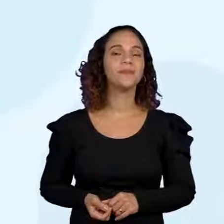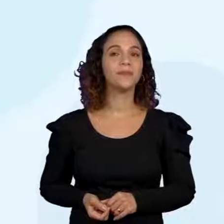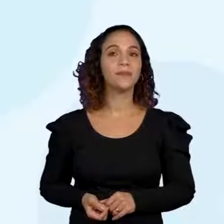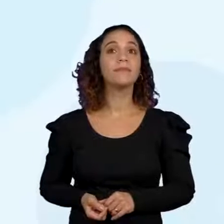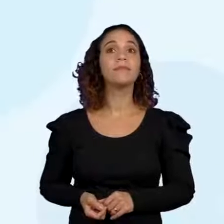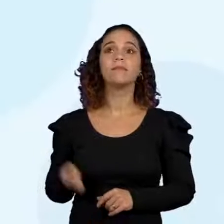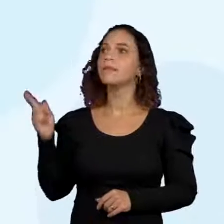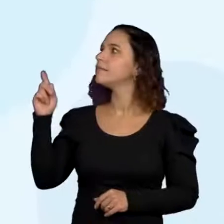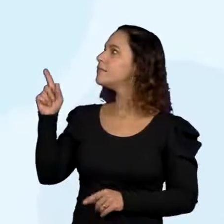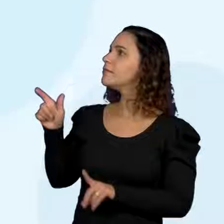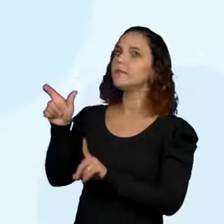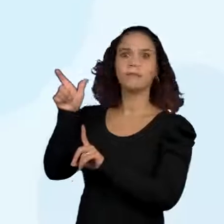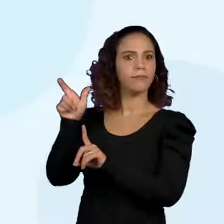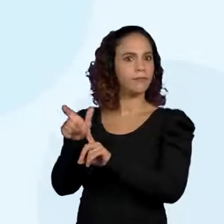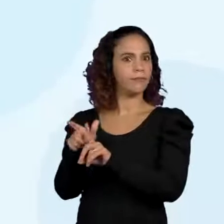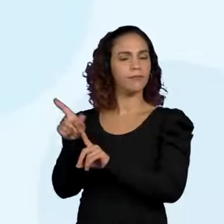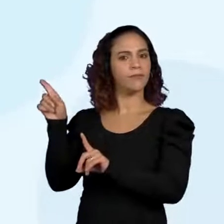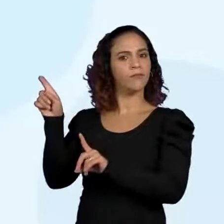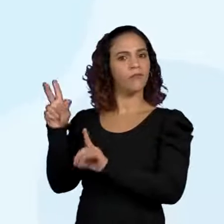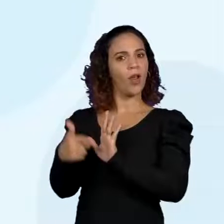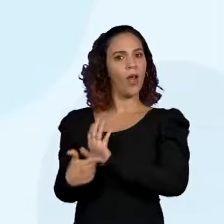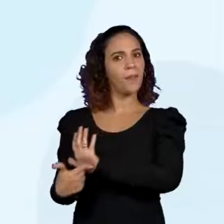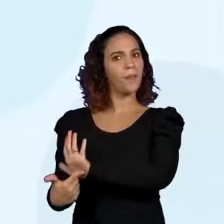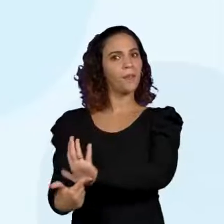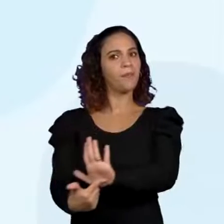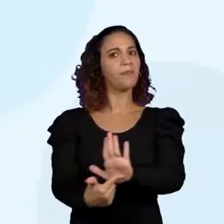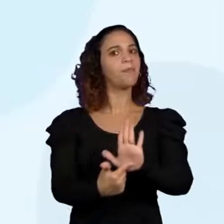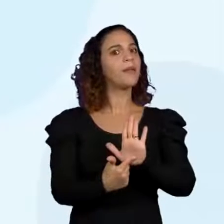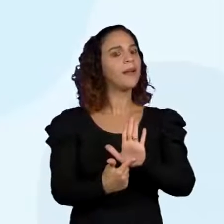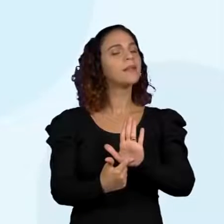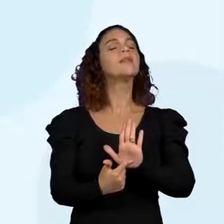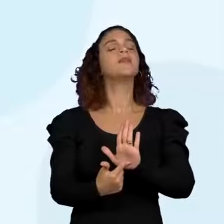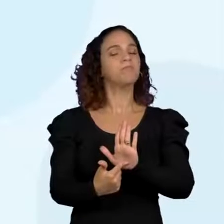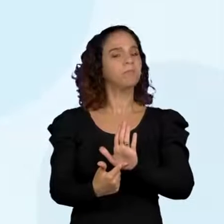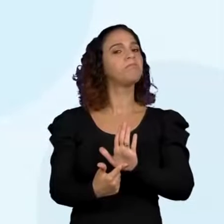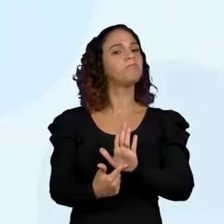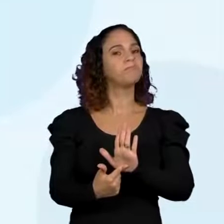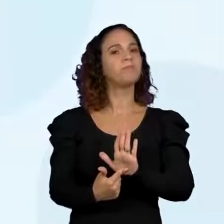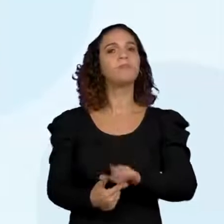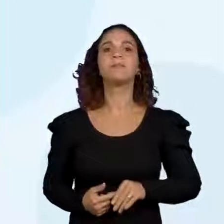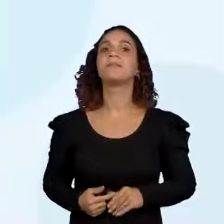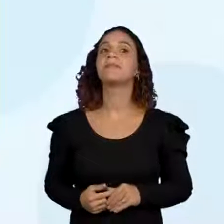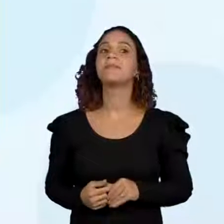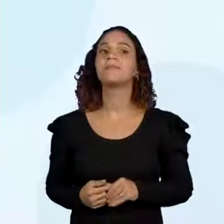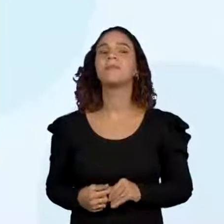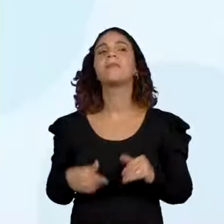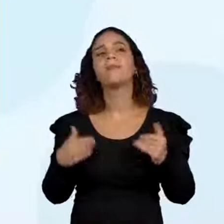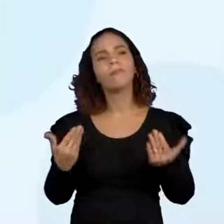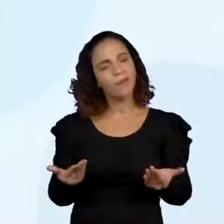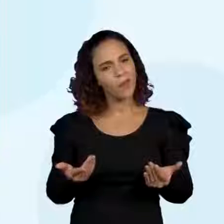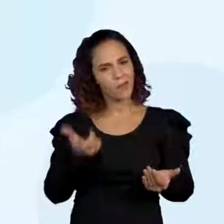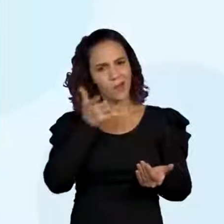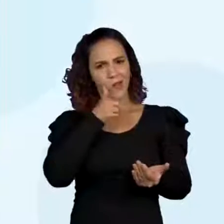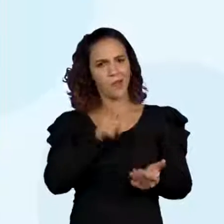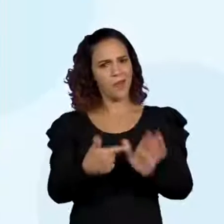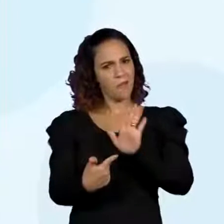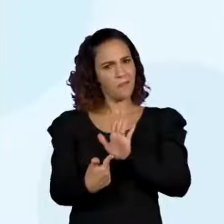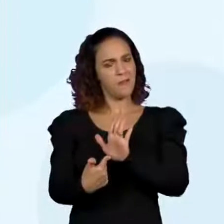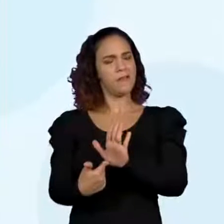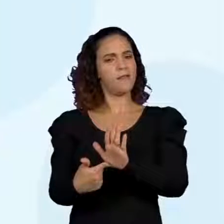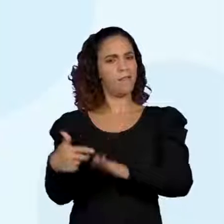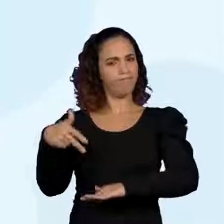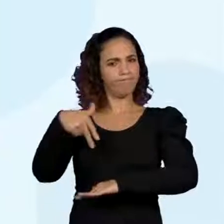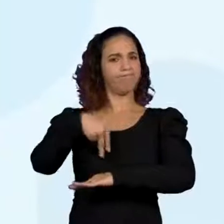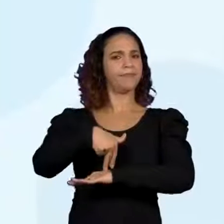uma pessoa que vai se apresentar. Muito bem. E para eu fazer uma apresentação, eu preciso seguir